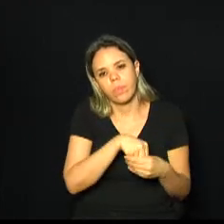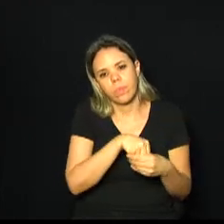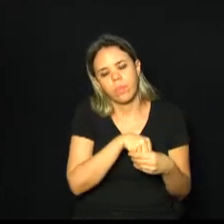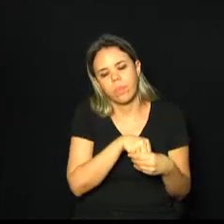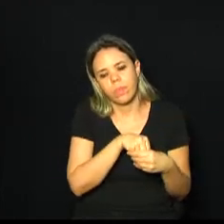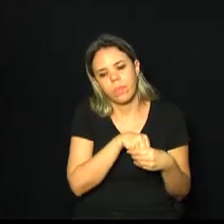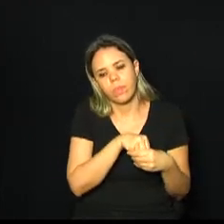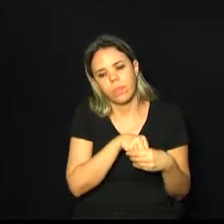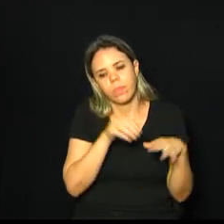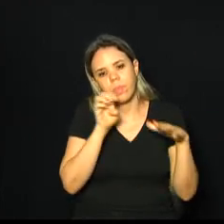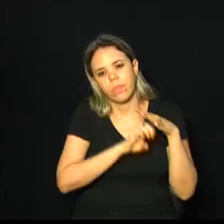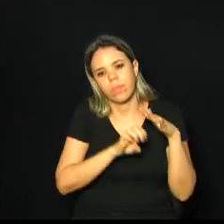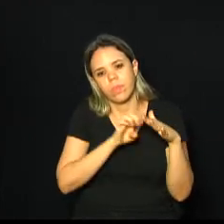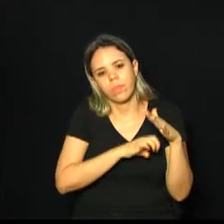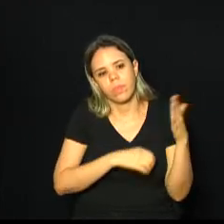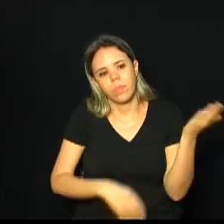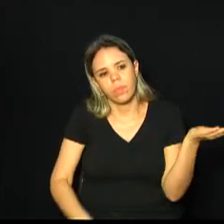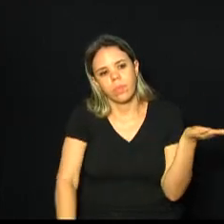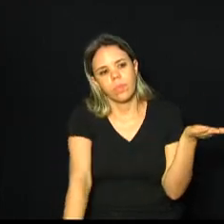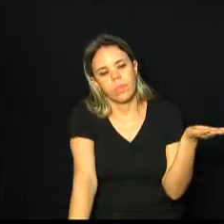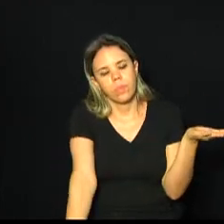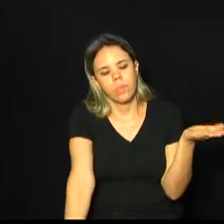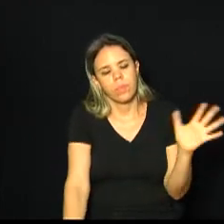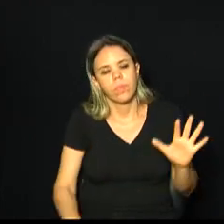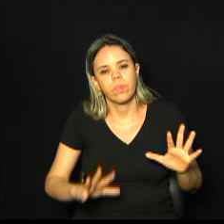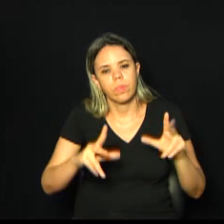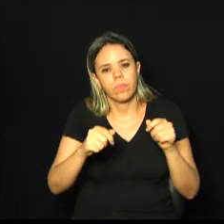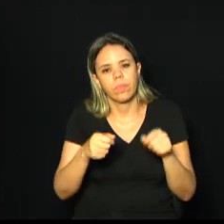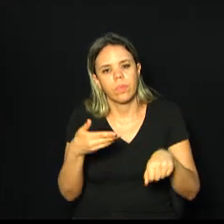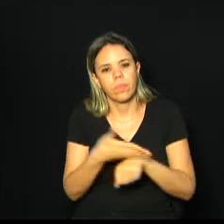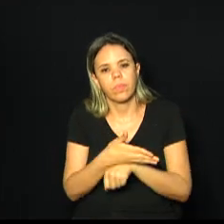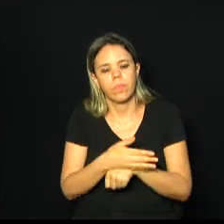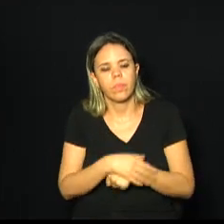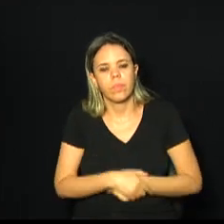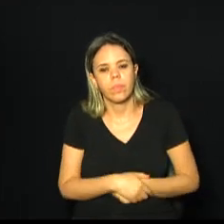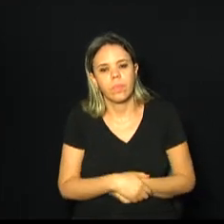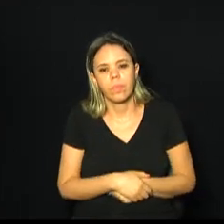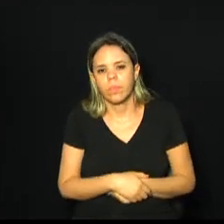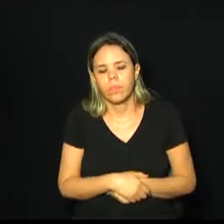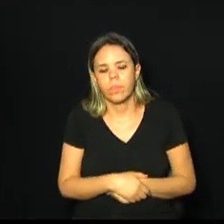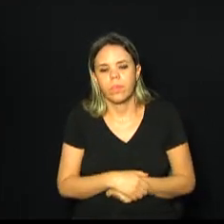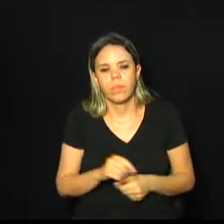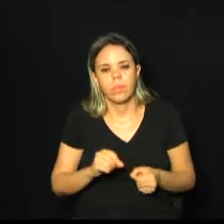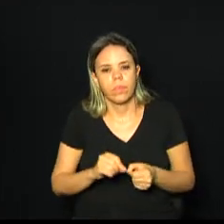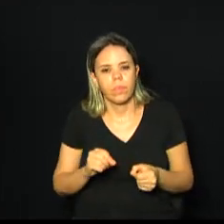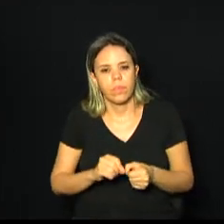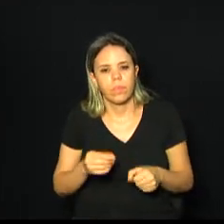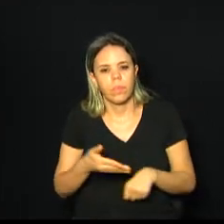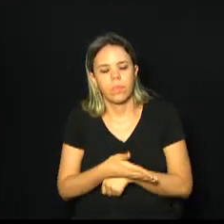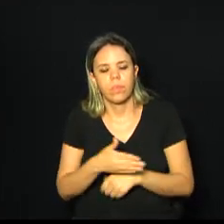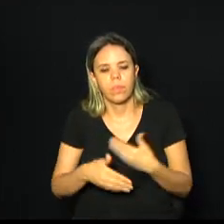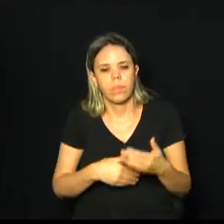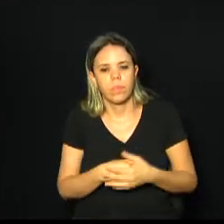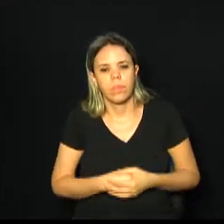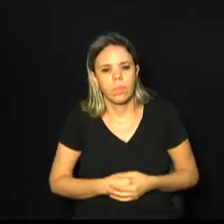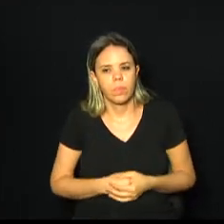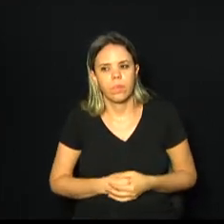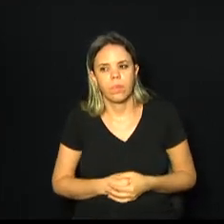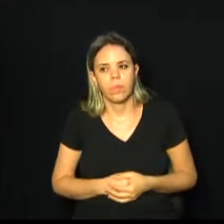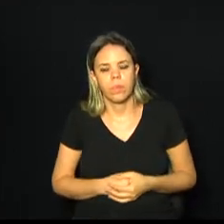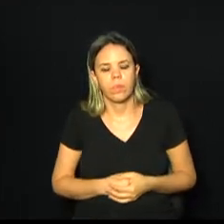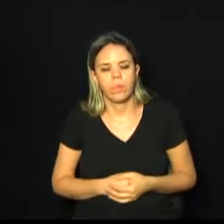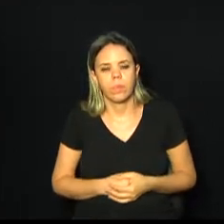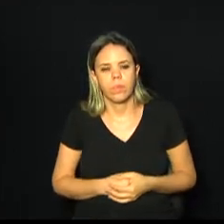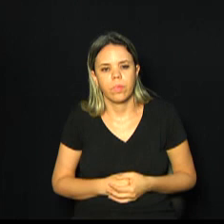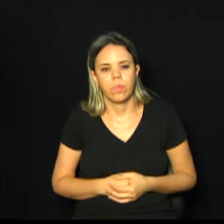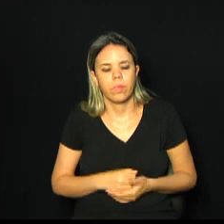das companhias, onde todos devem participar, todos fazem parte desse processo. Entendeu?